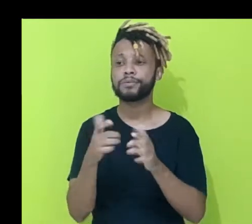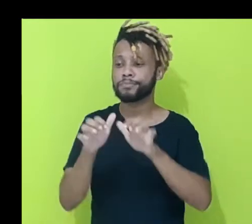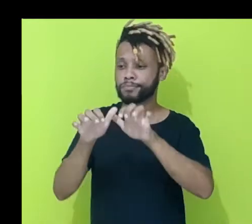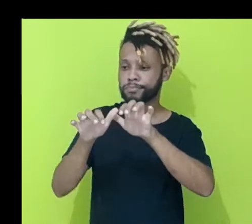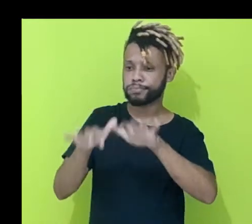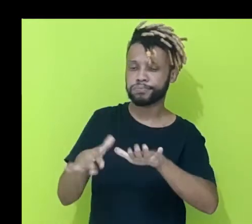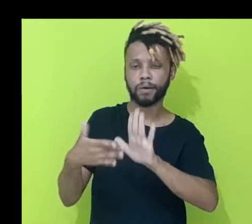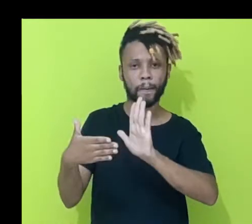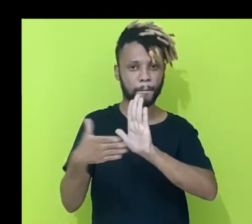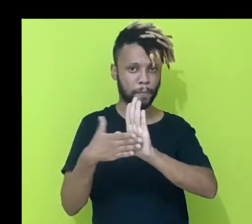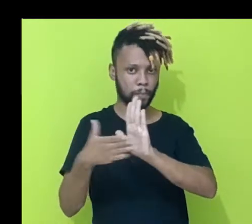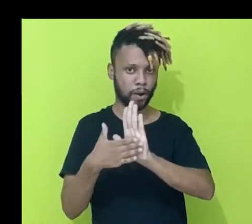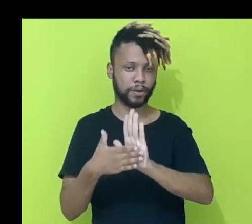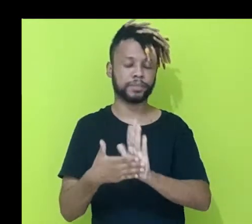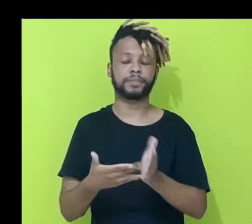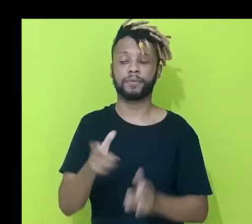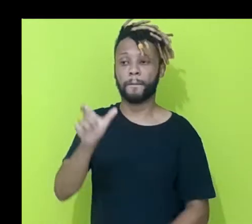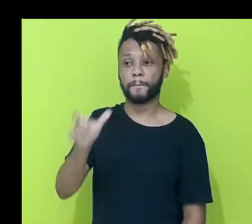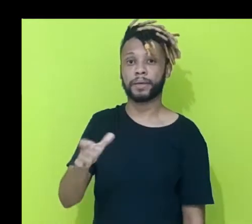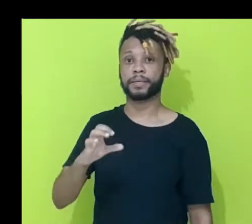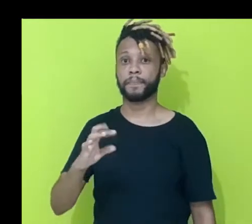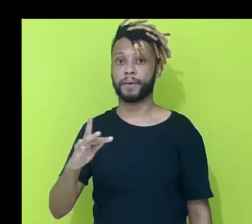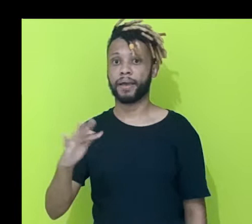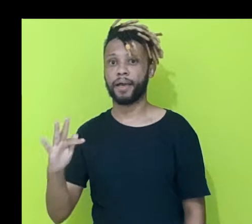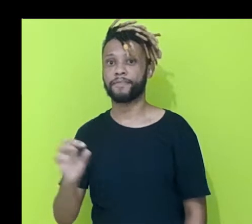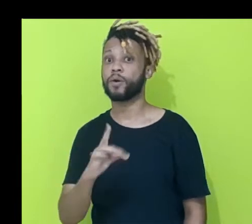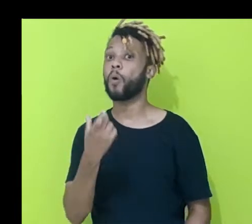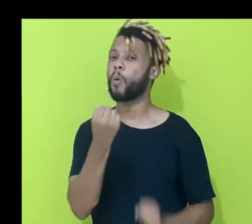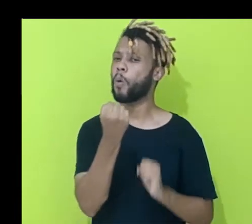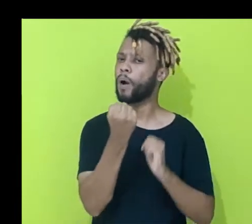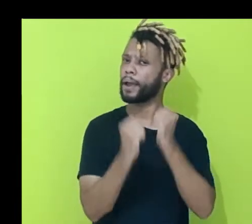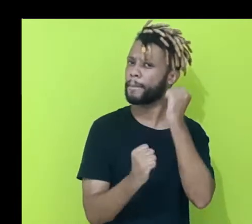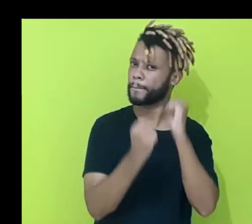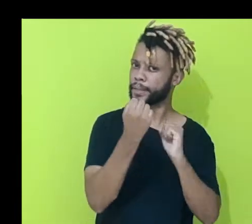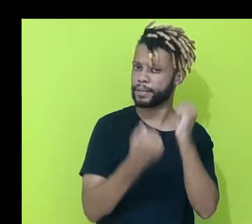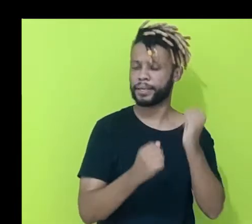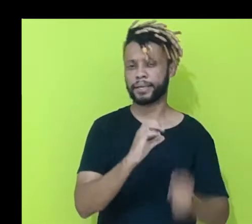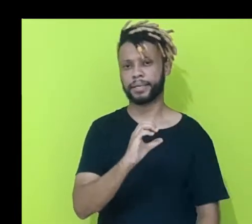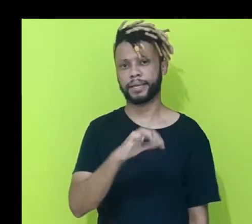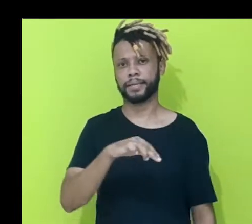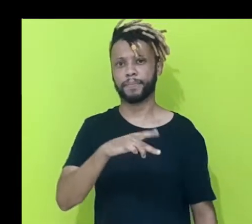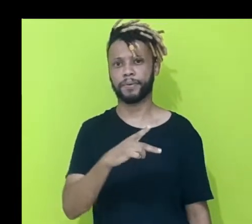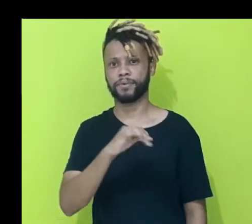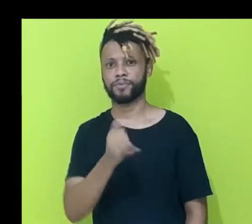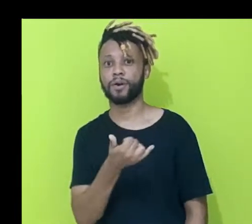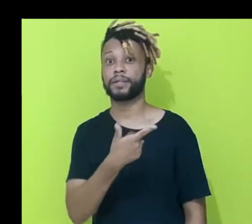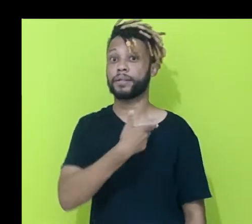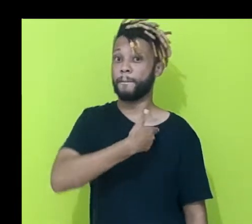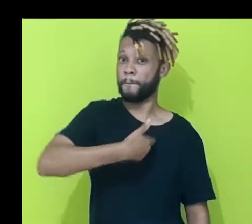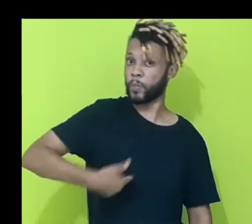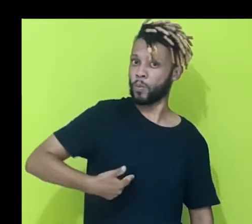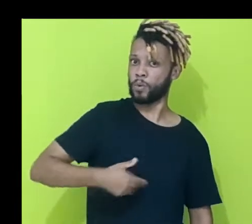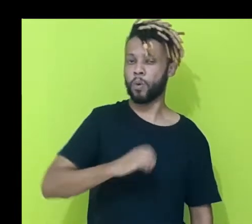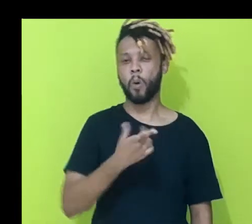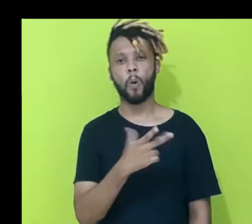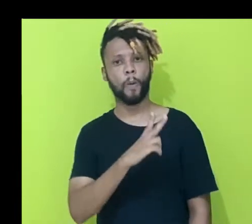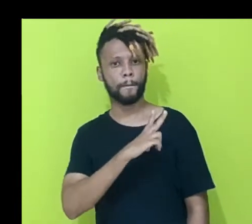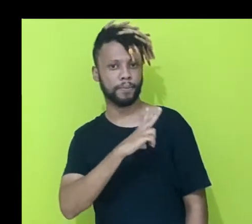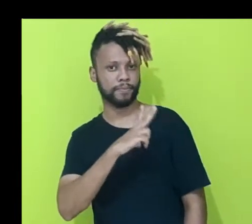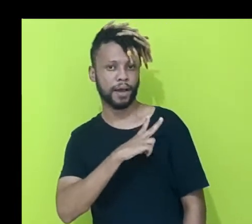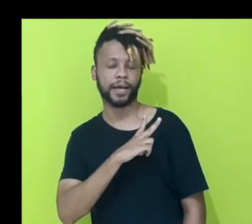inscrever propostas pessoas físicas ou jurídicas de direito público ou privado, com ou sem